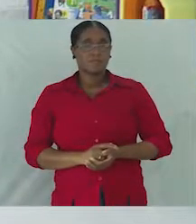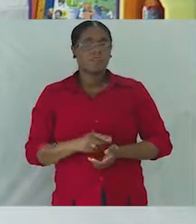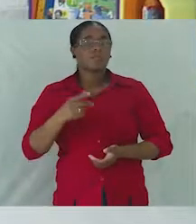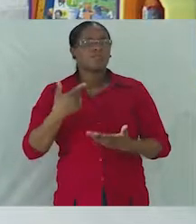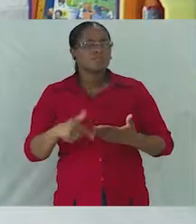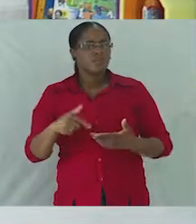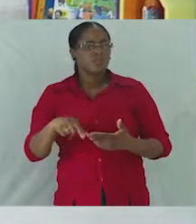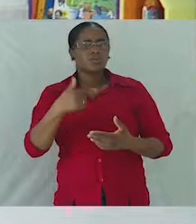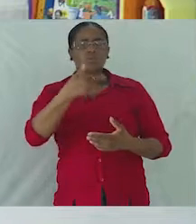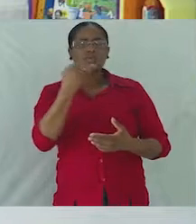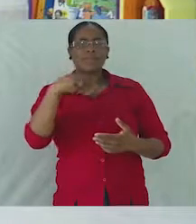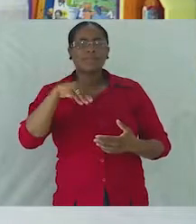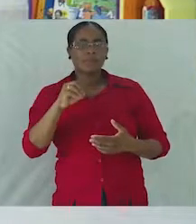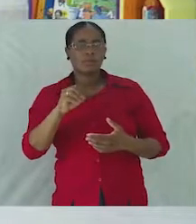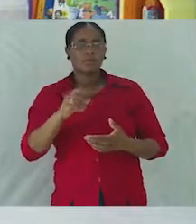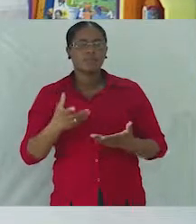no tipo